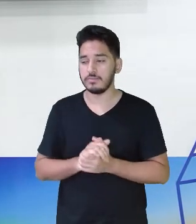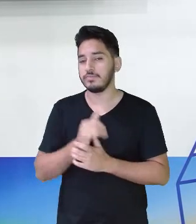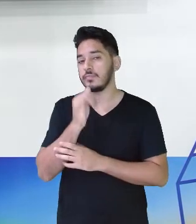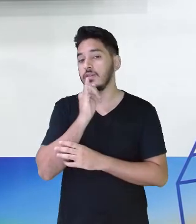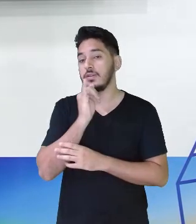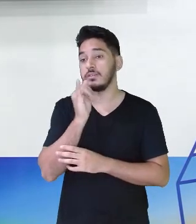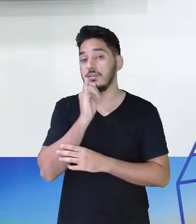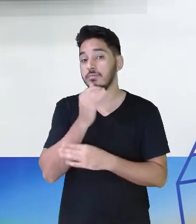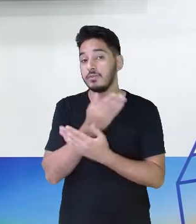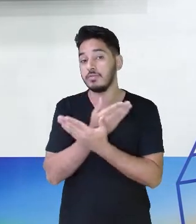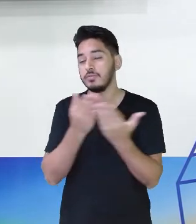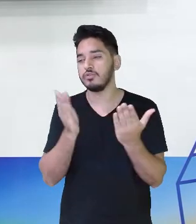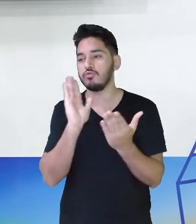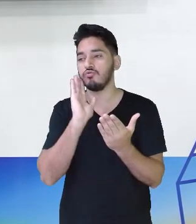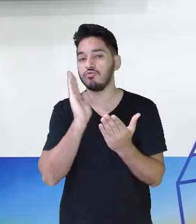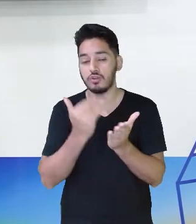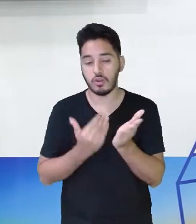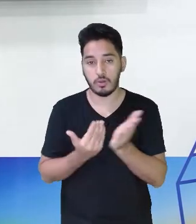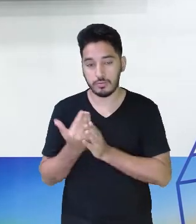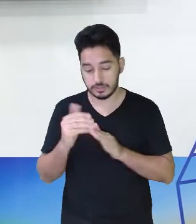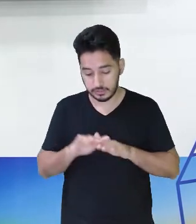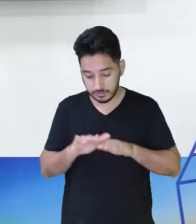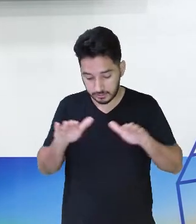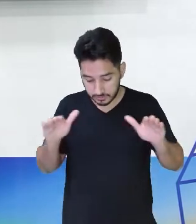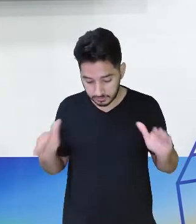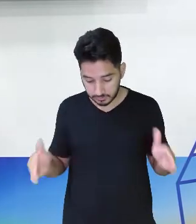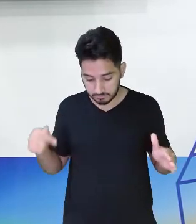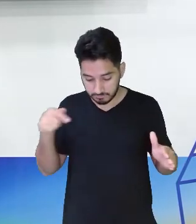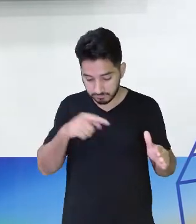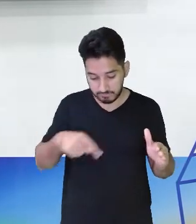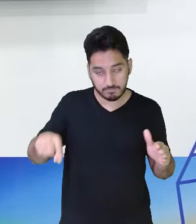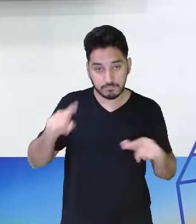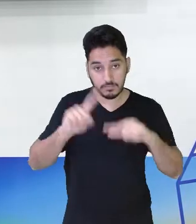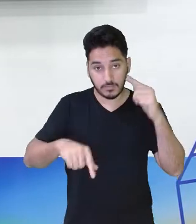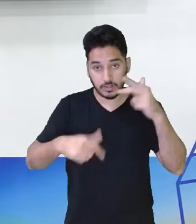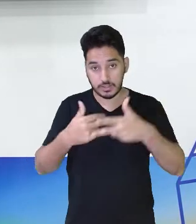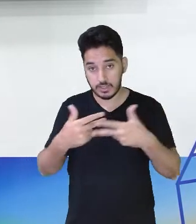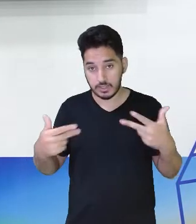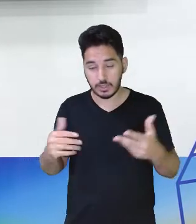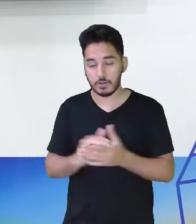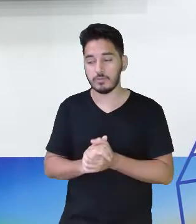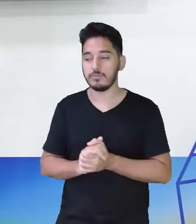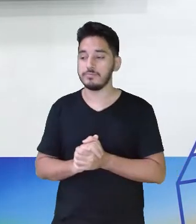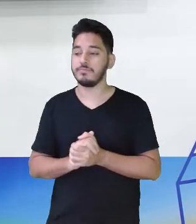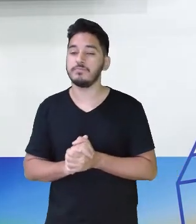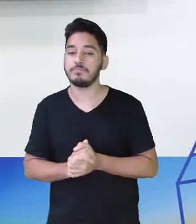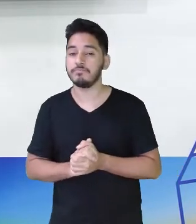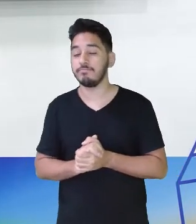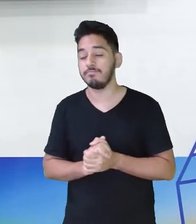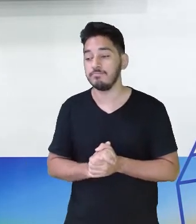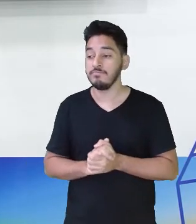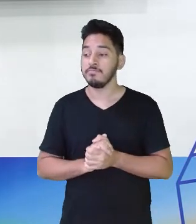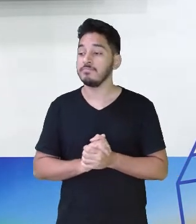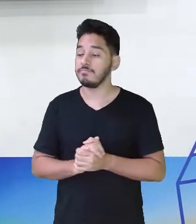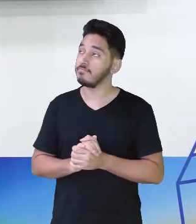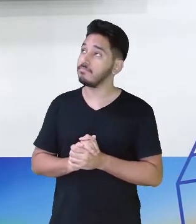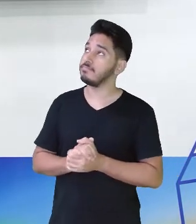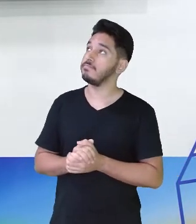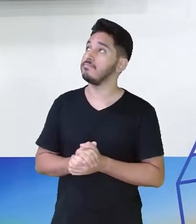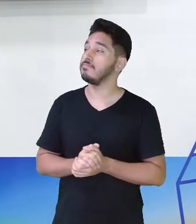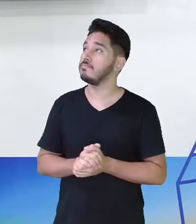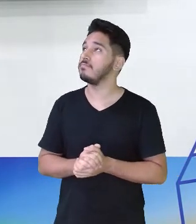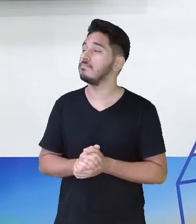um exemplo simples, já começando com o nosso material dourado. A gente vai começar